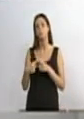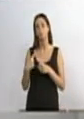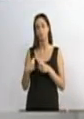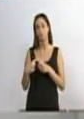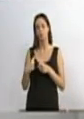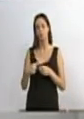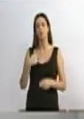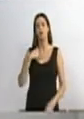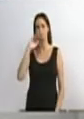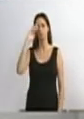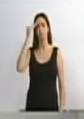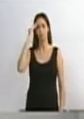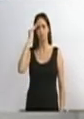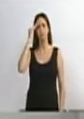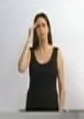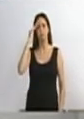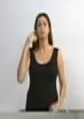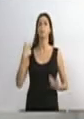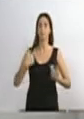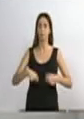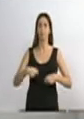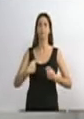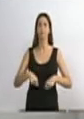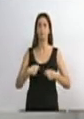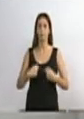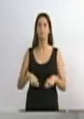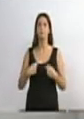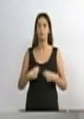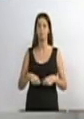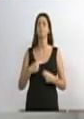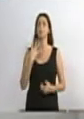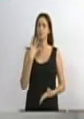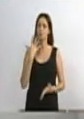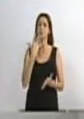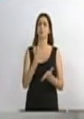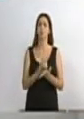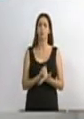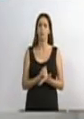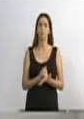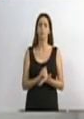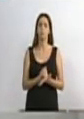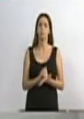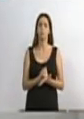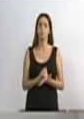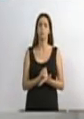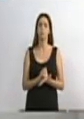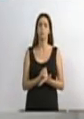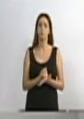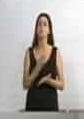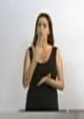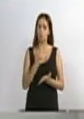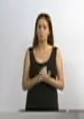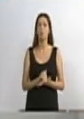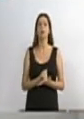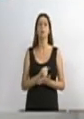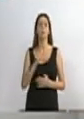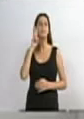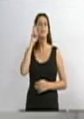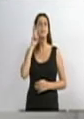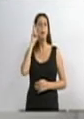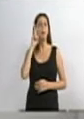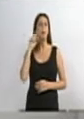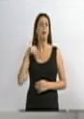porque entendo que deve ficar registrado nos anais dessa casa,